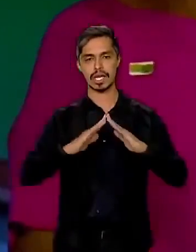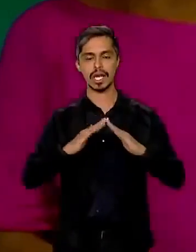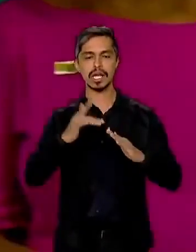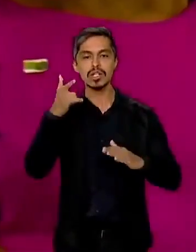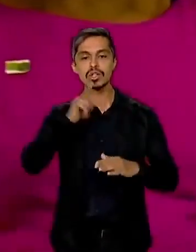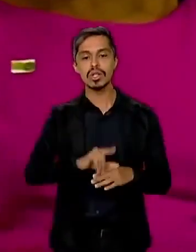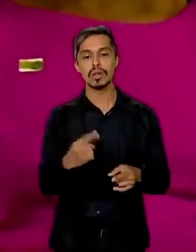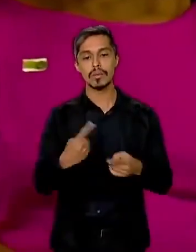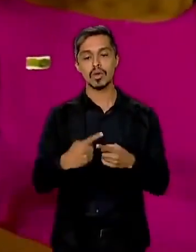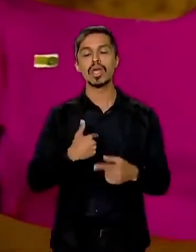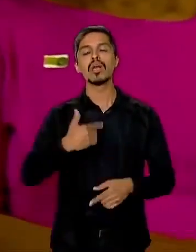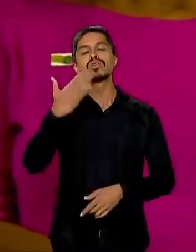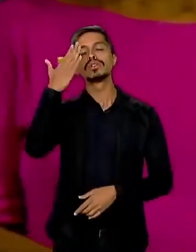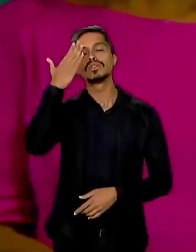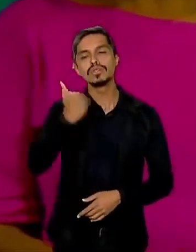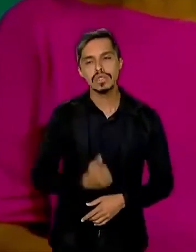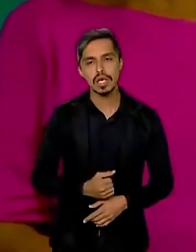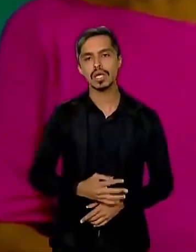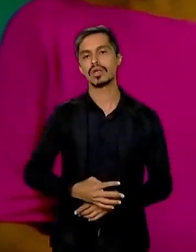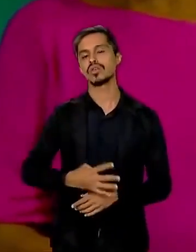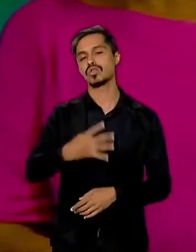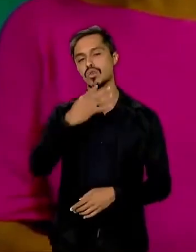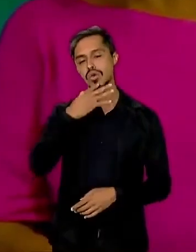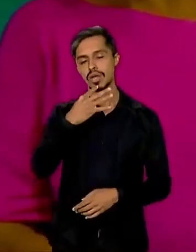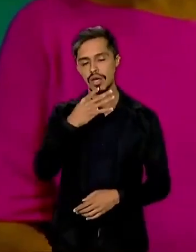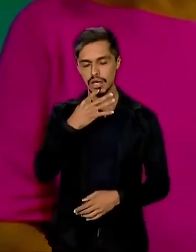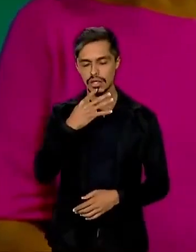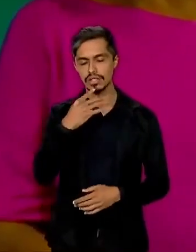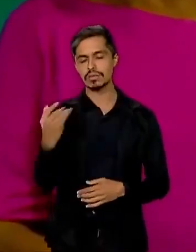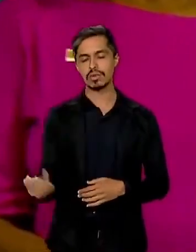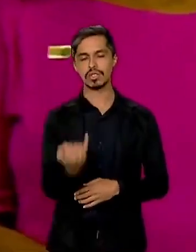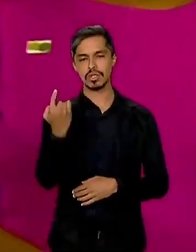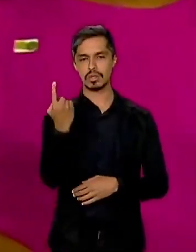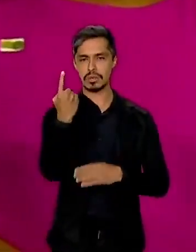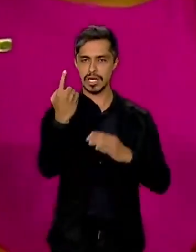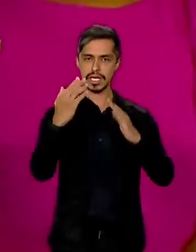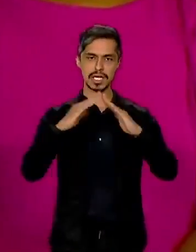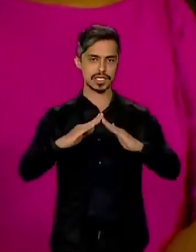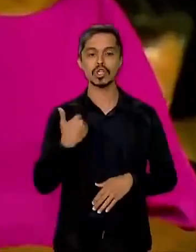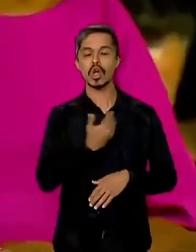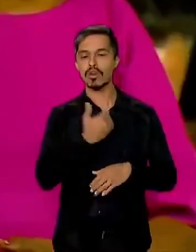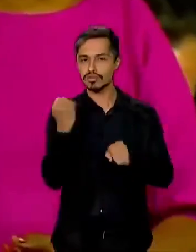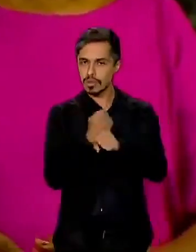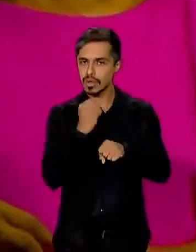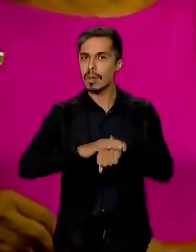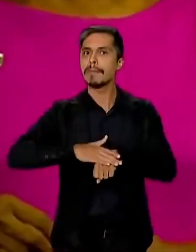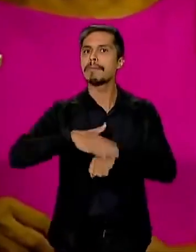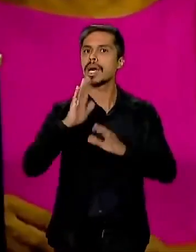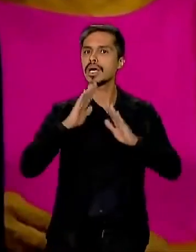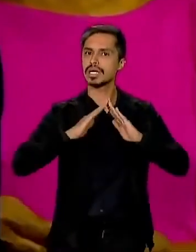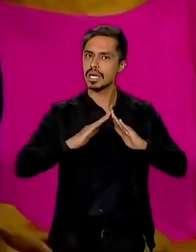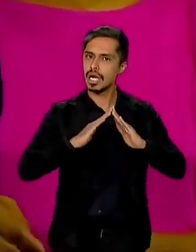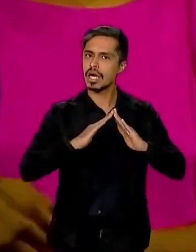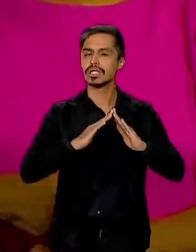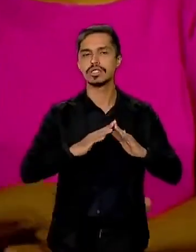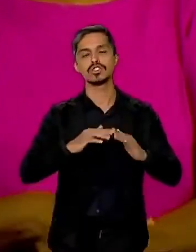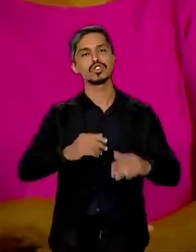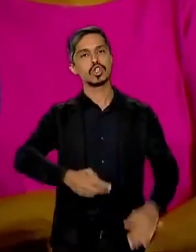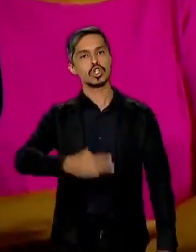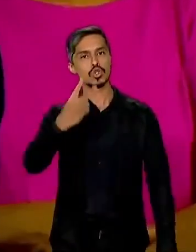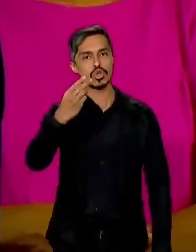porque eu sei a importância de uma casa. O nosso compromisso é